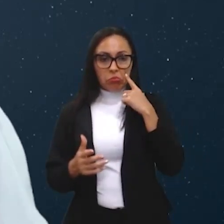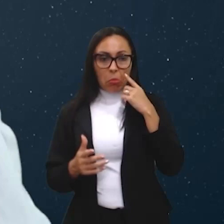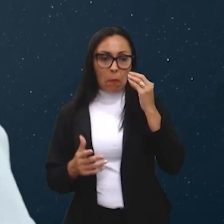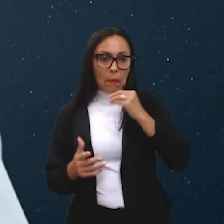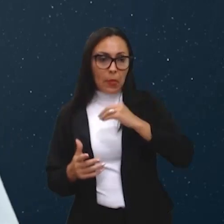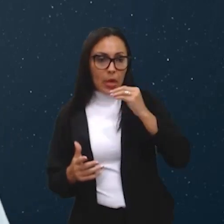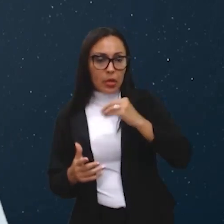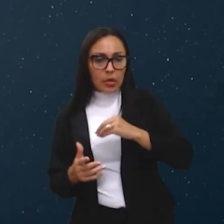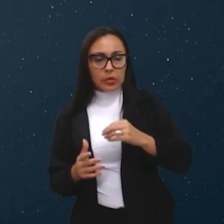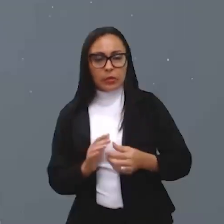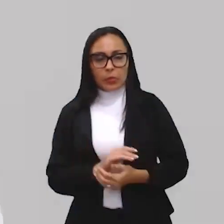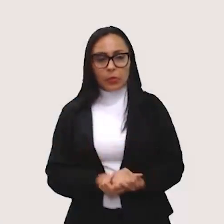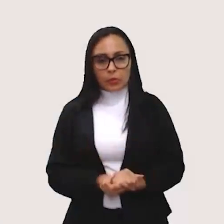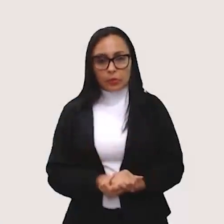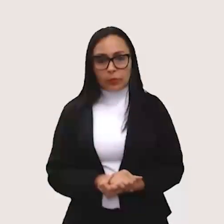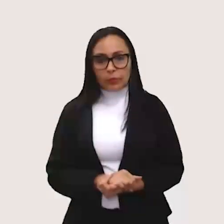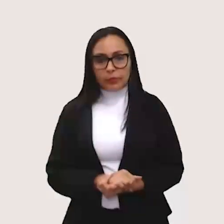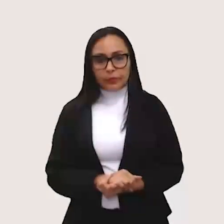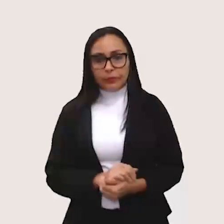então.